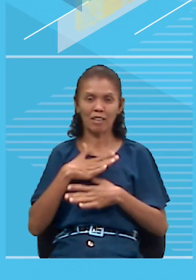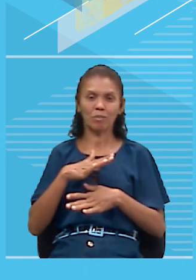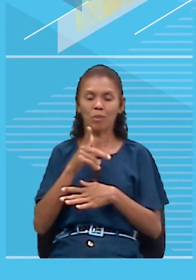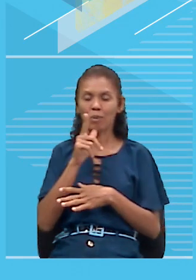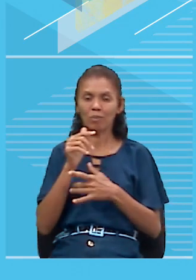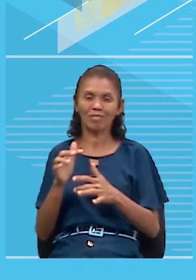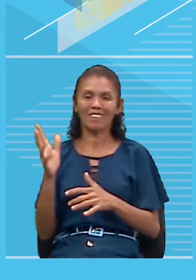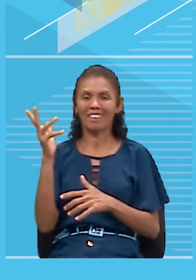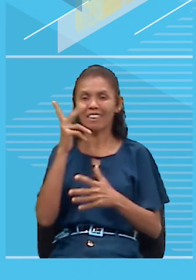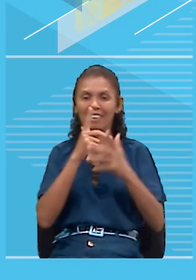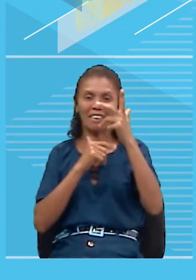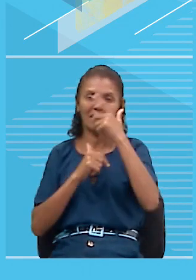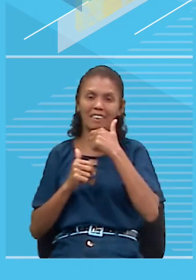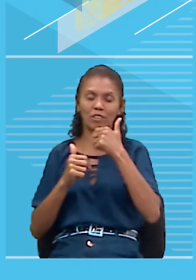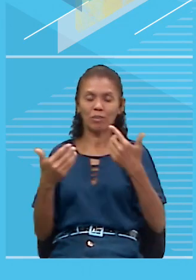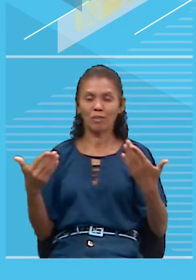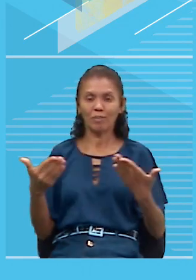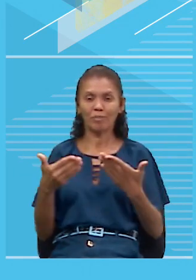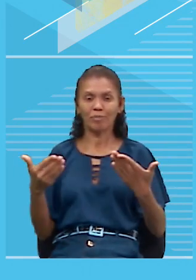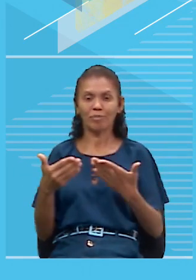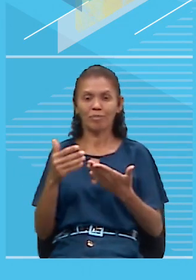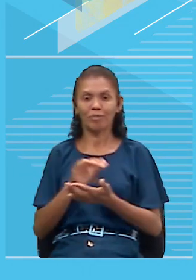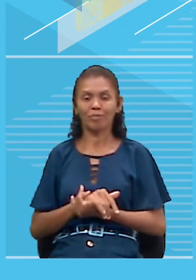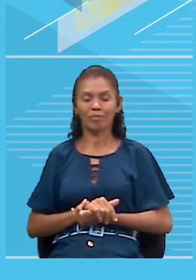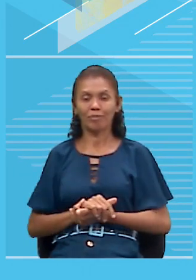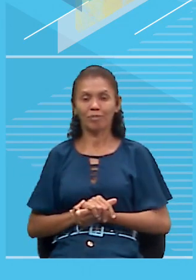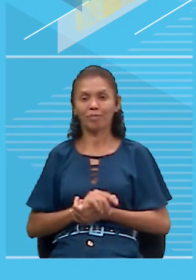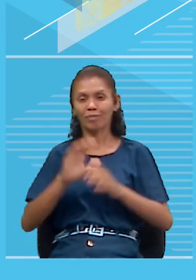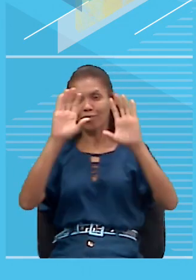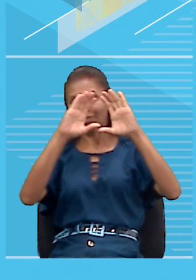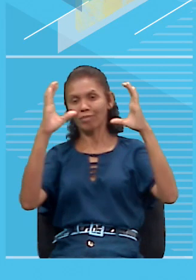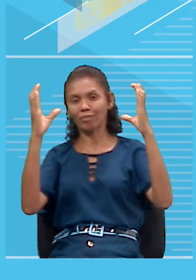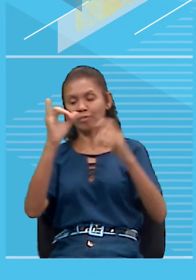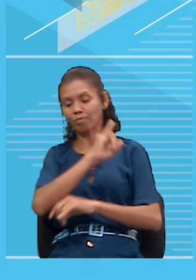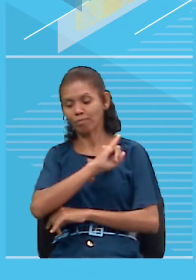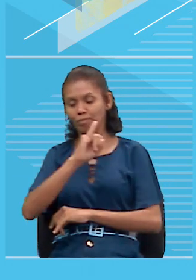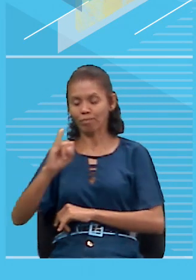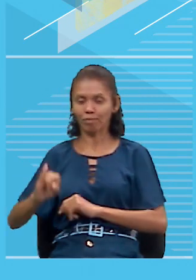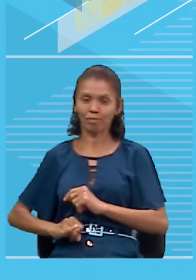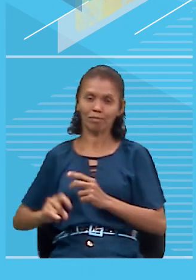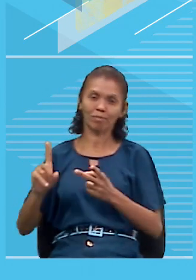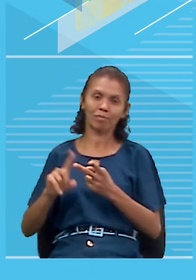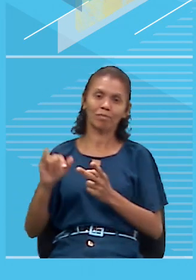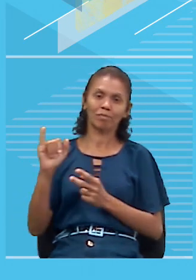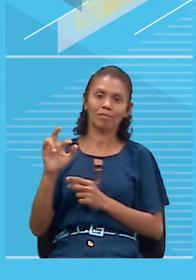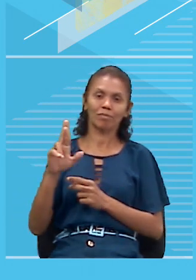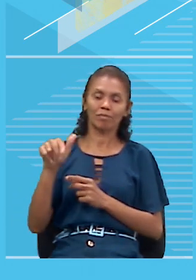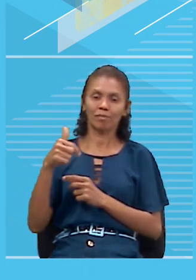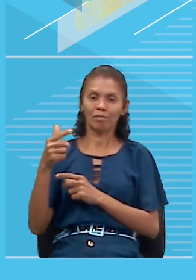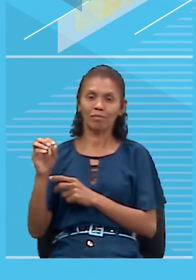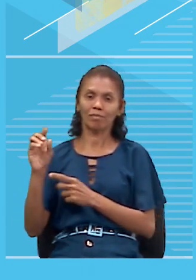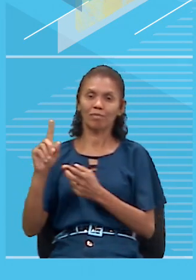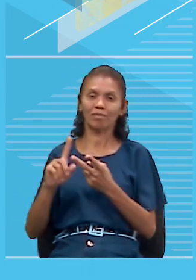lindo nesse momento está caindo do céu no Iraque no Irã no